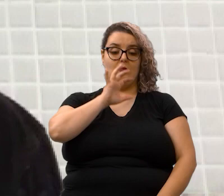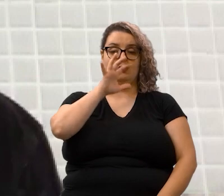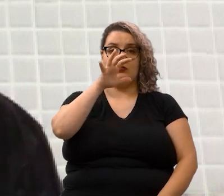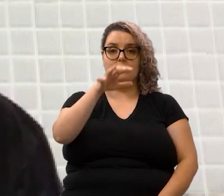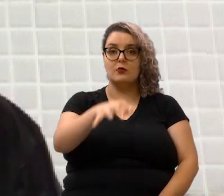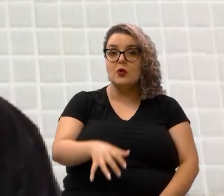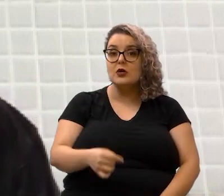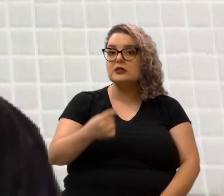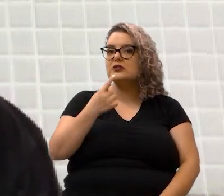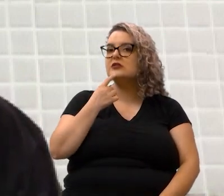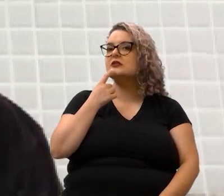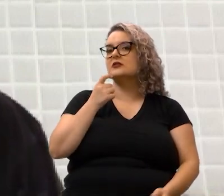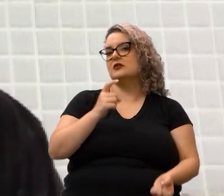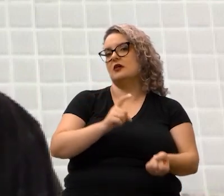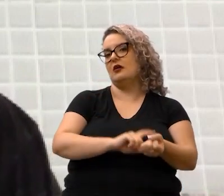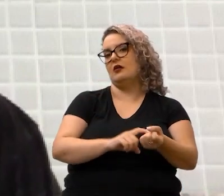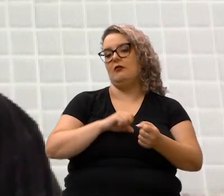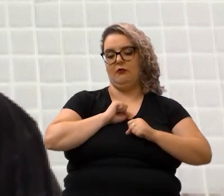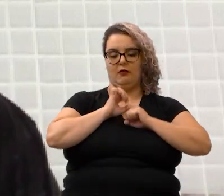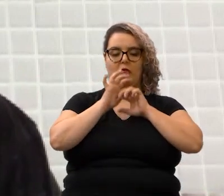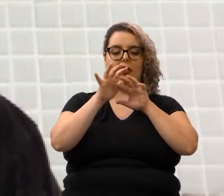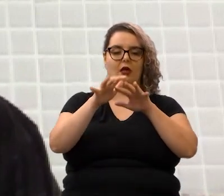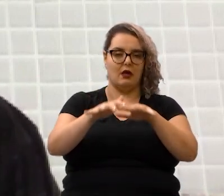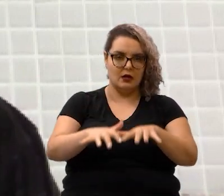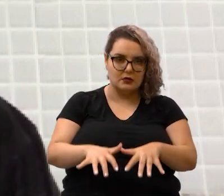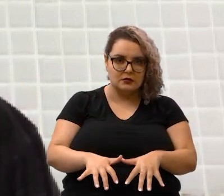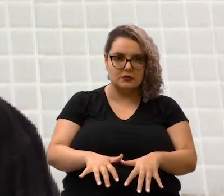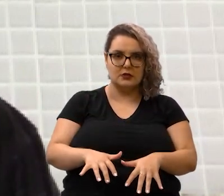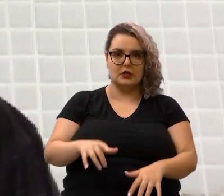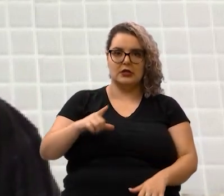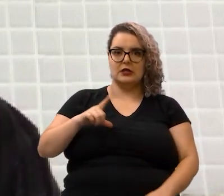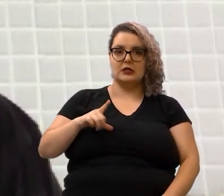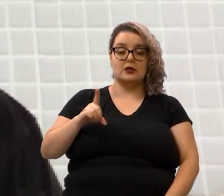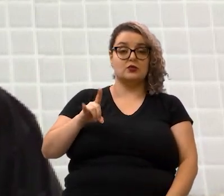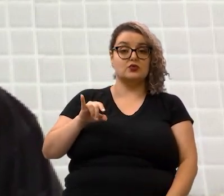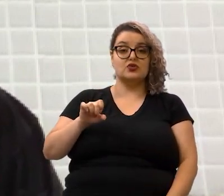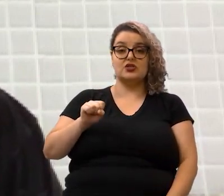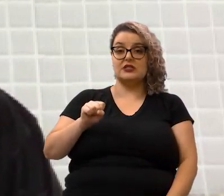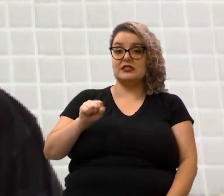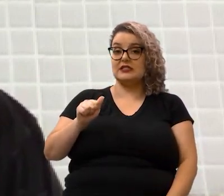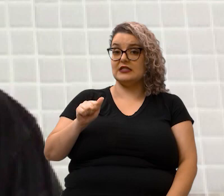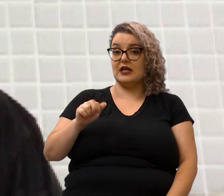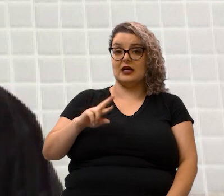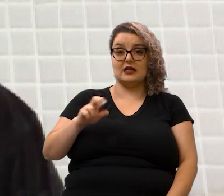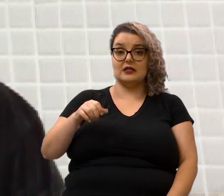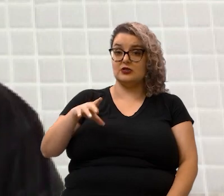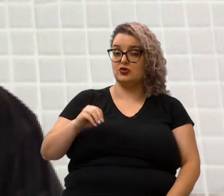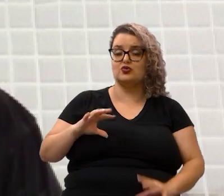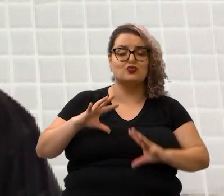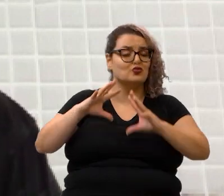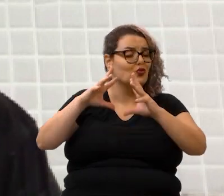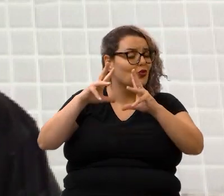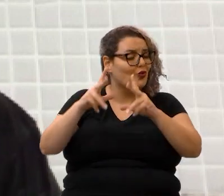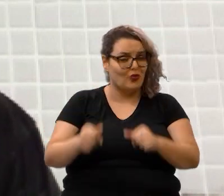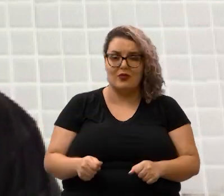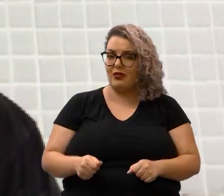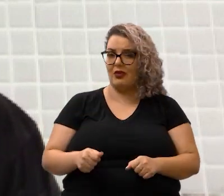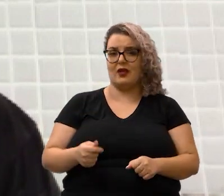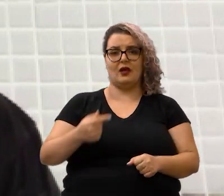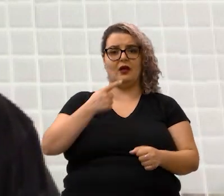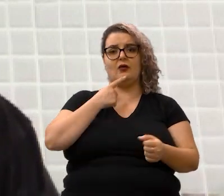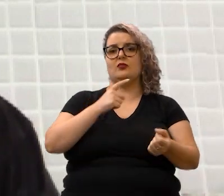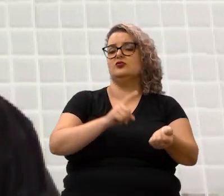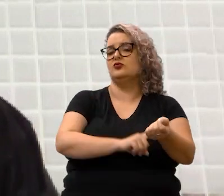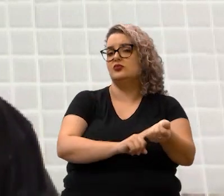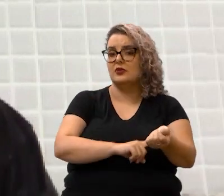vomitar uma pia de sangue. Essa pessoa ela tem um desarranjo total na coagulação. Então, o álcool é